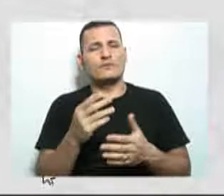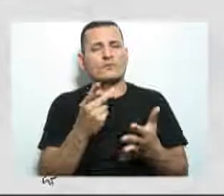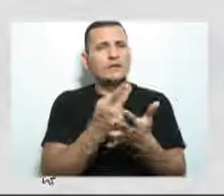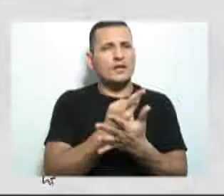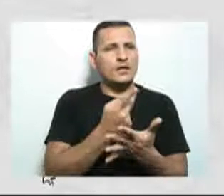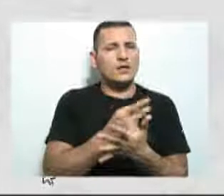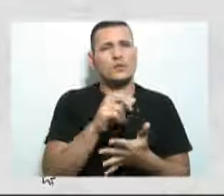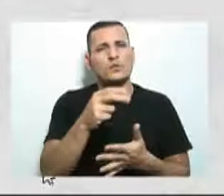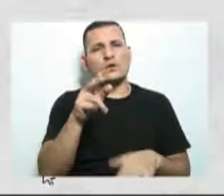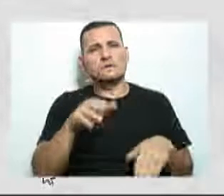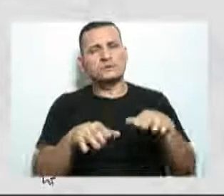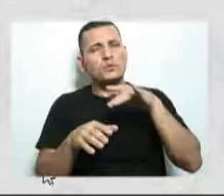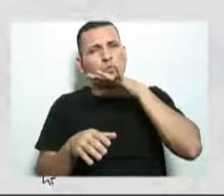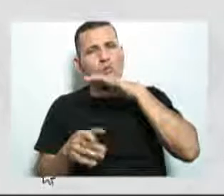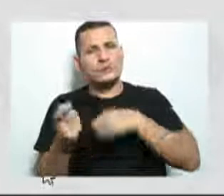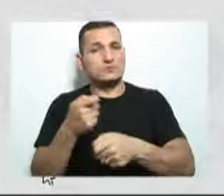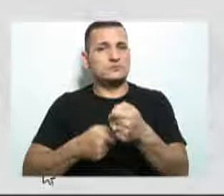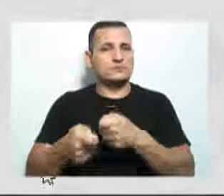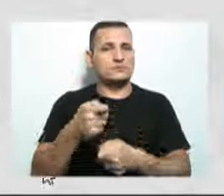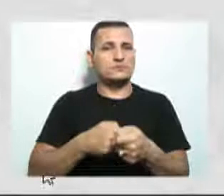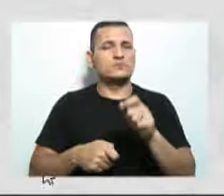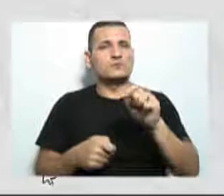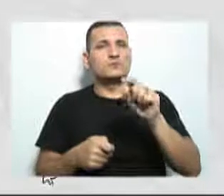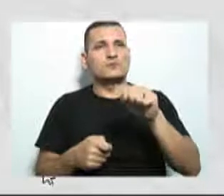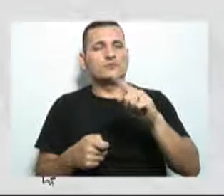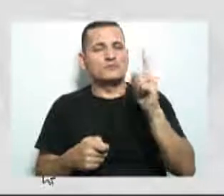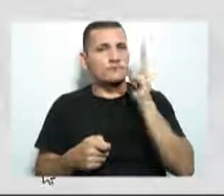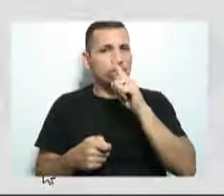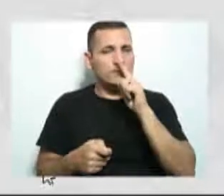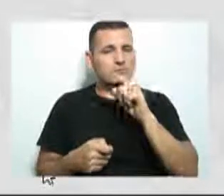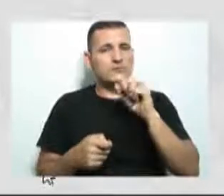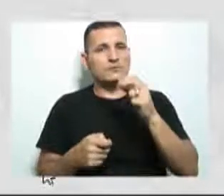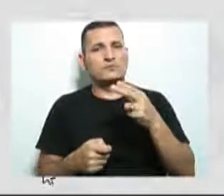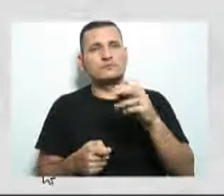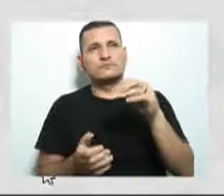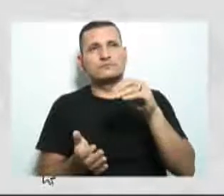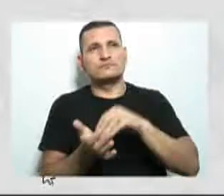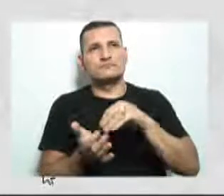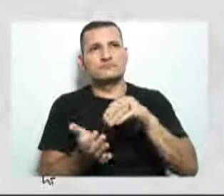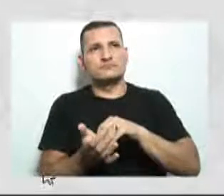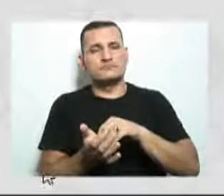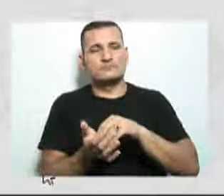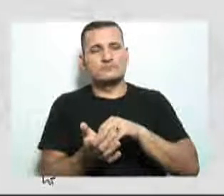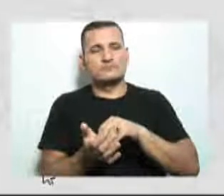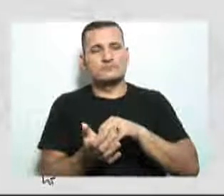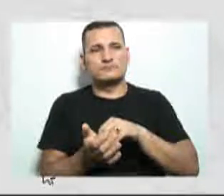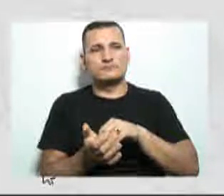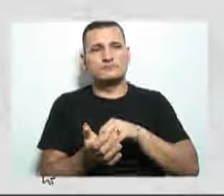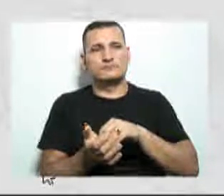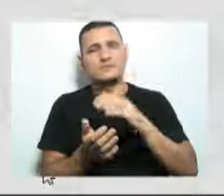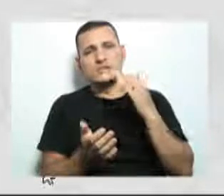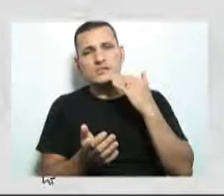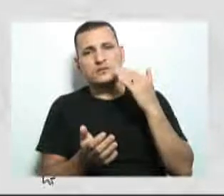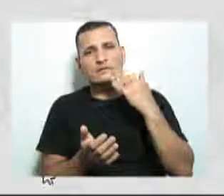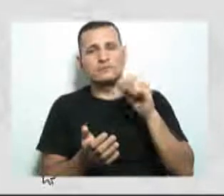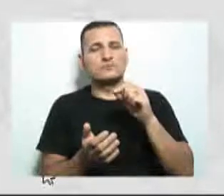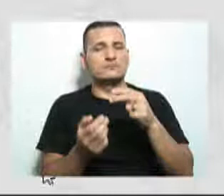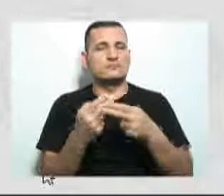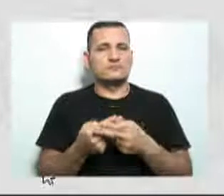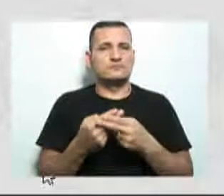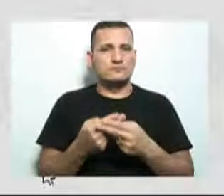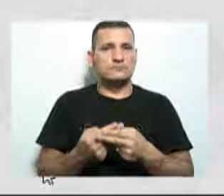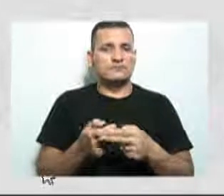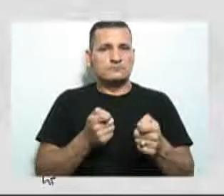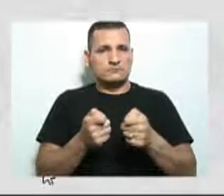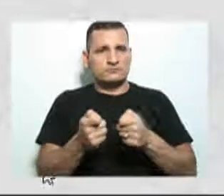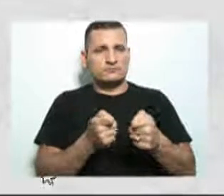resultados de negociação consiste na falha e na falta, né, e na deficiência com relação à paciência e